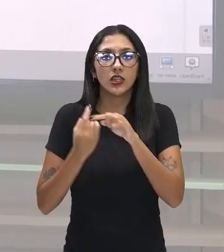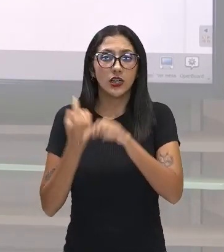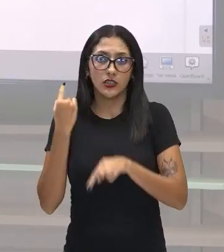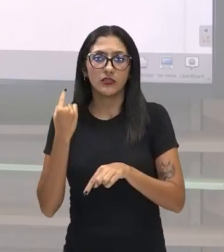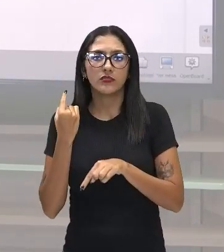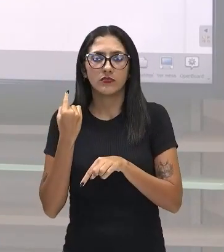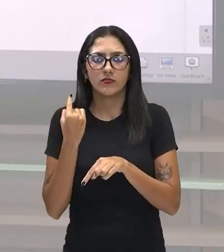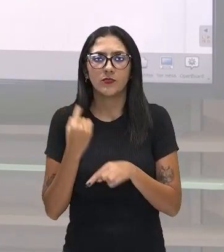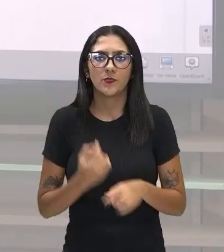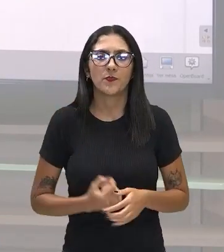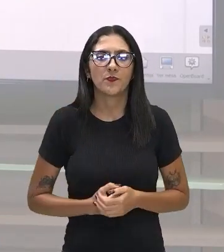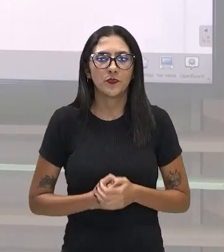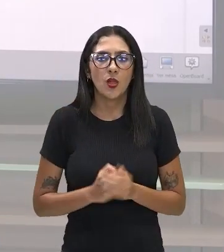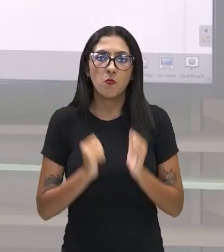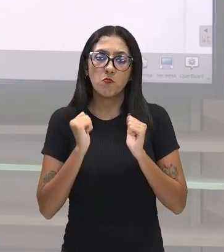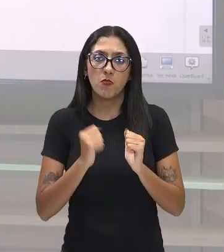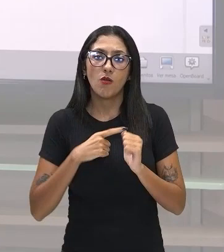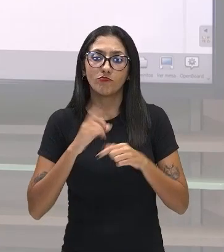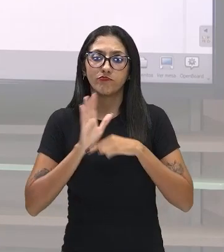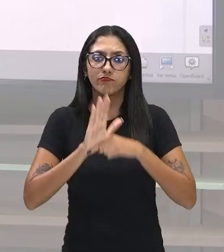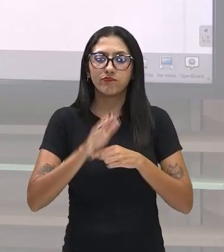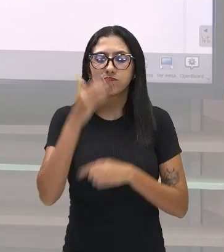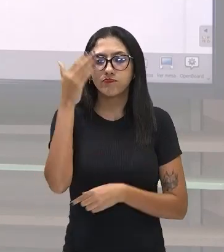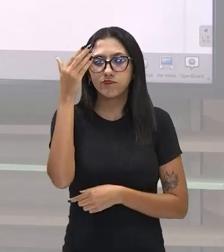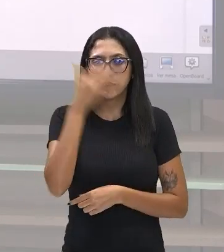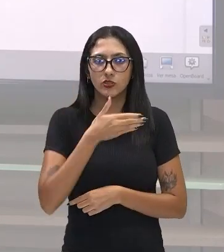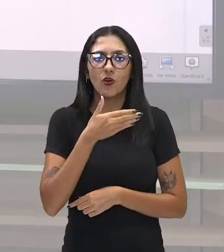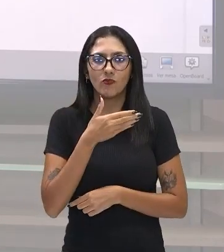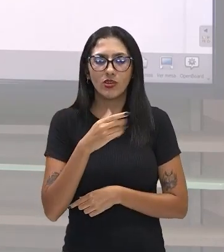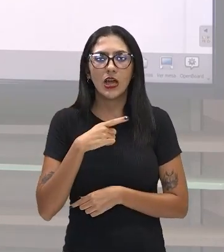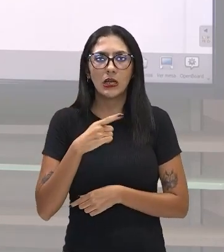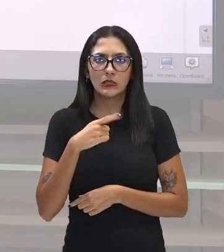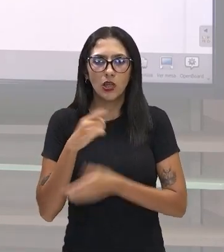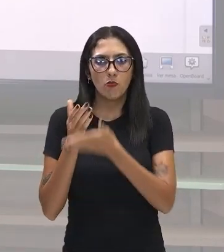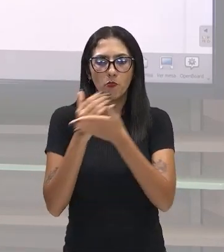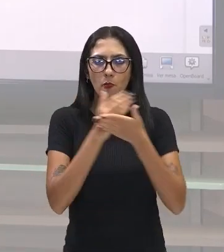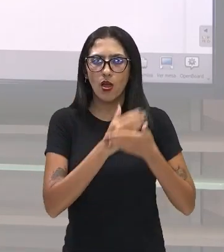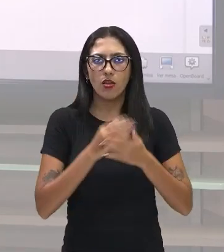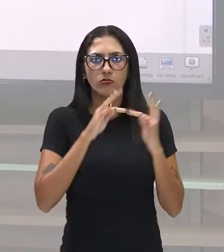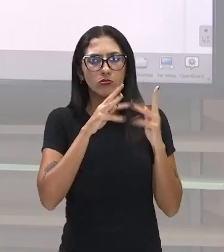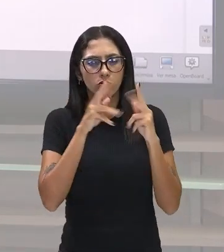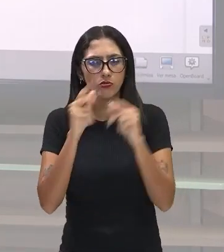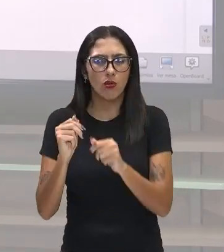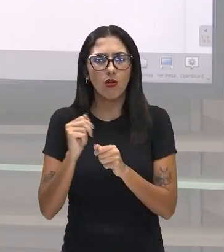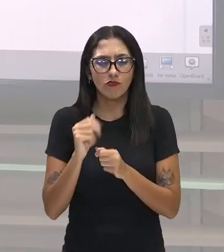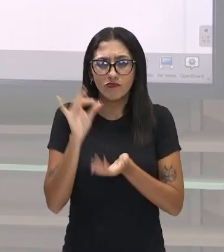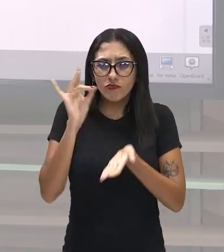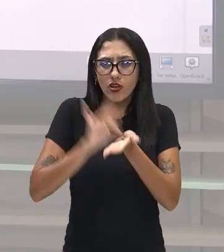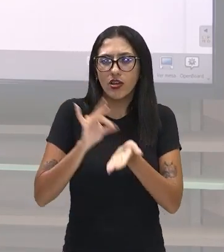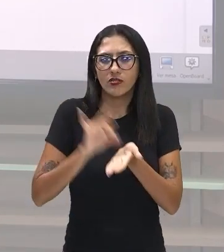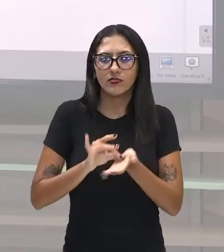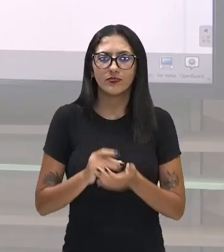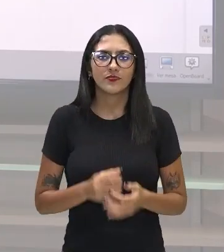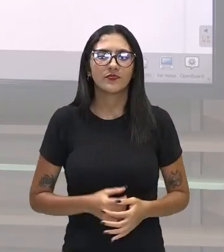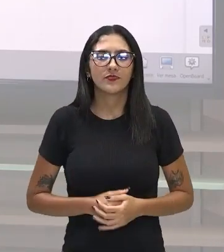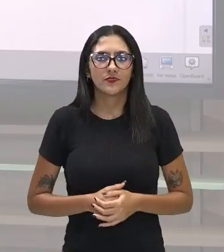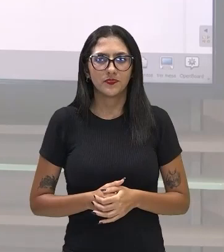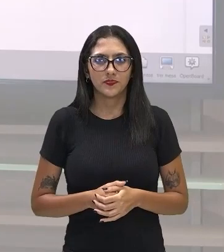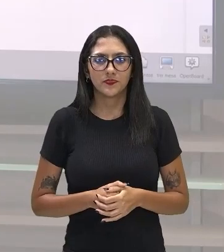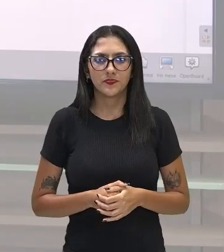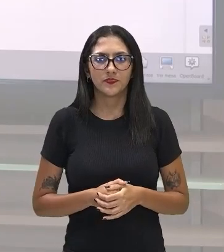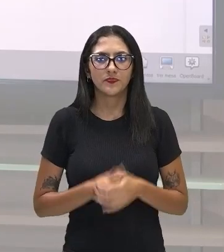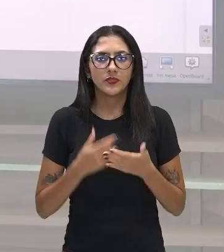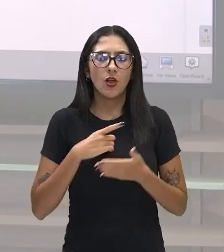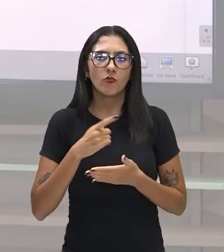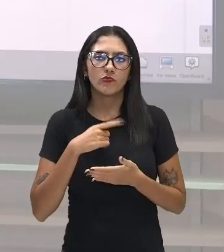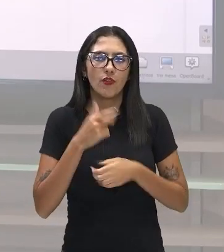que pode ser comprovado, é baseada em evidências concretas. Então, temos